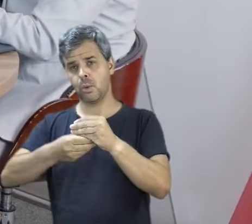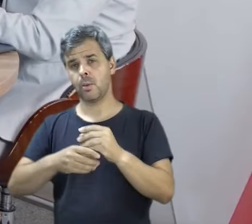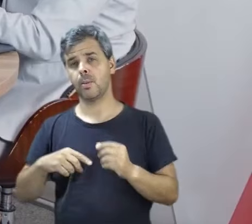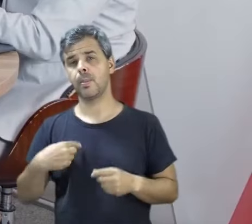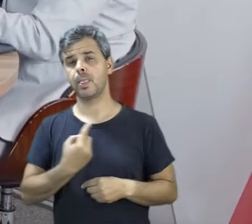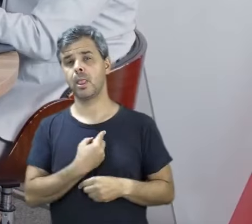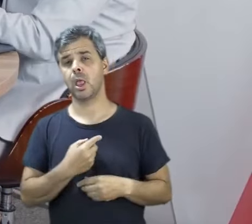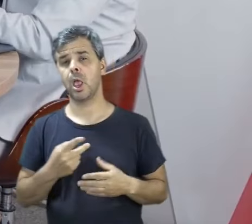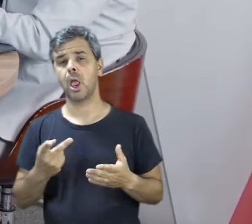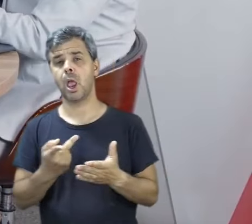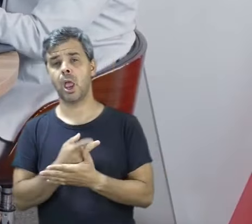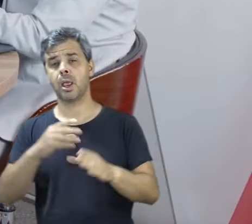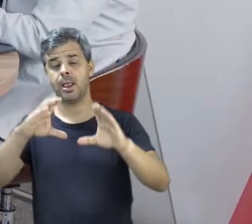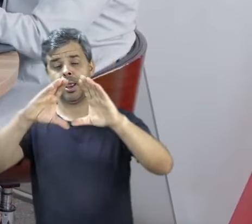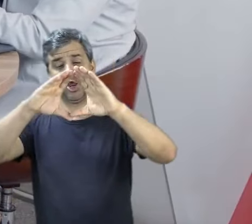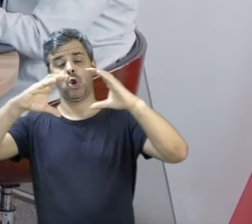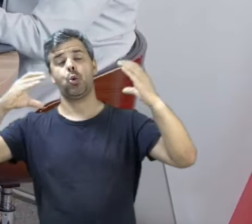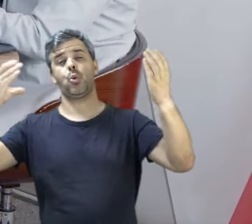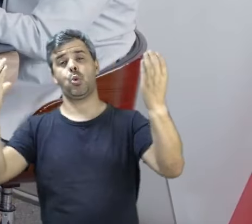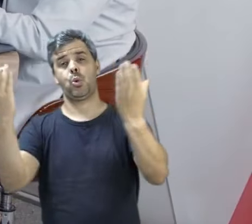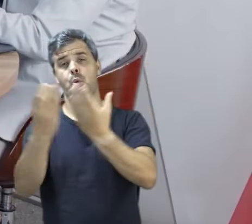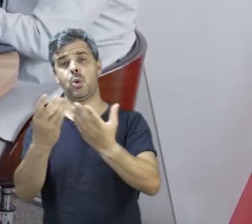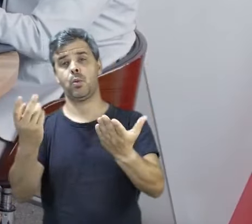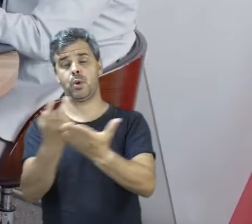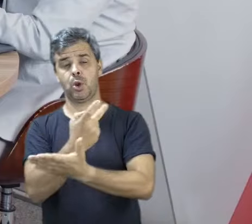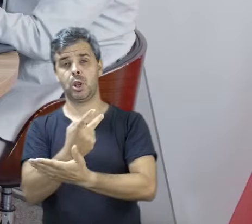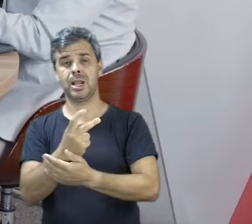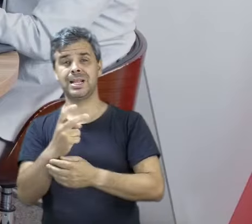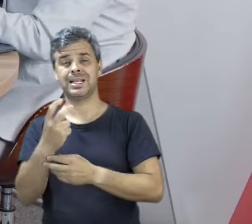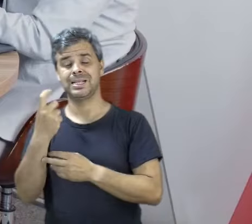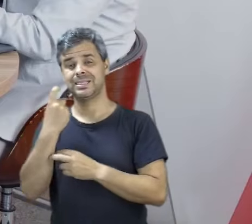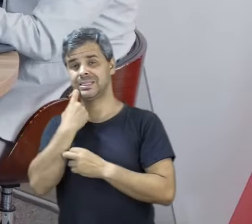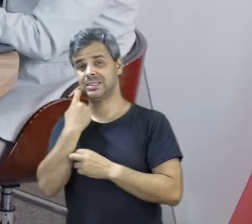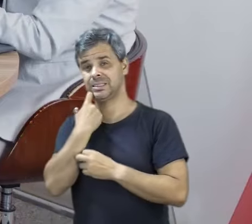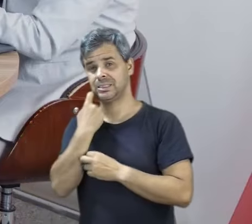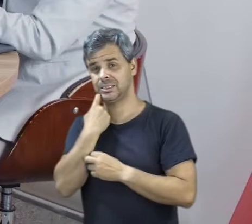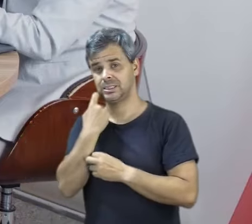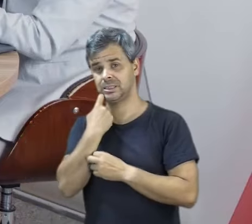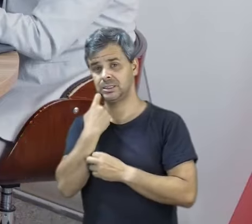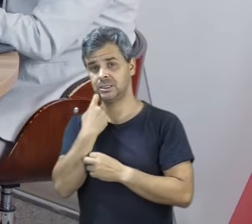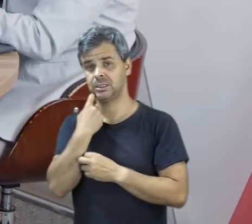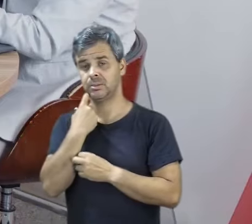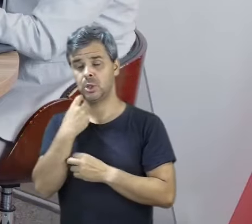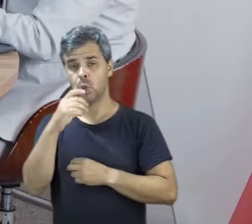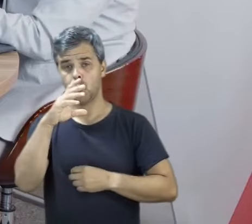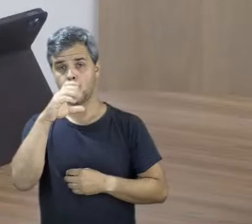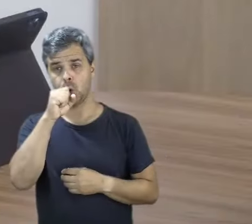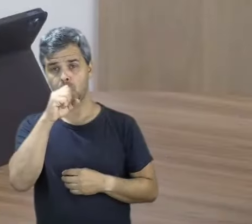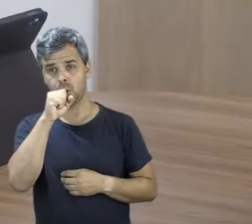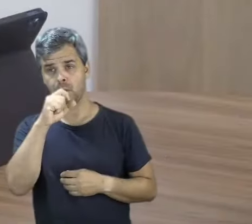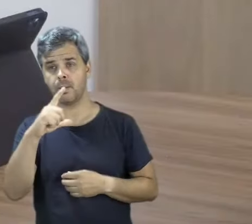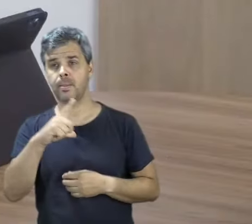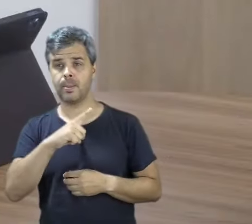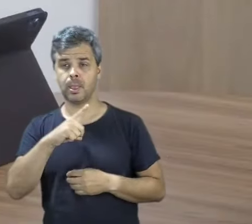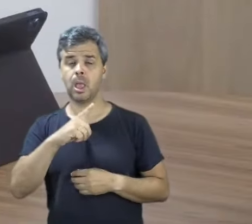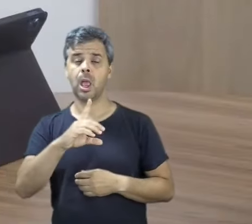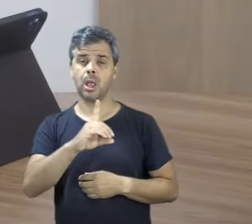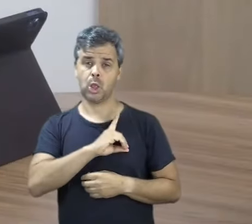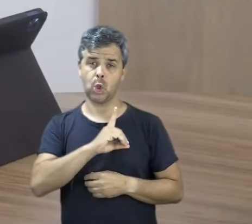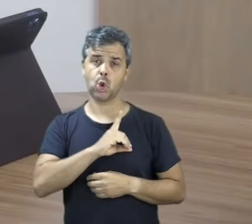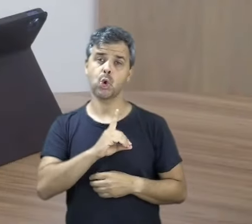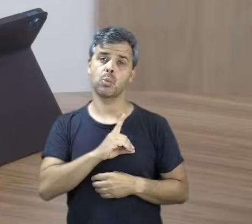A gente terminou uma conferência, né, numa sexta-feira, e aí no sábado ainda tinha